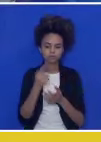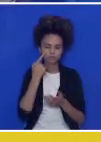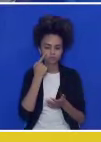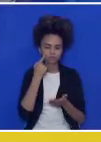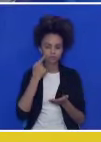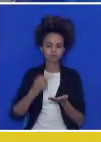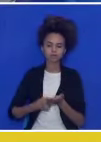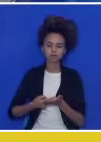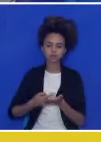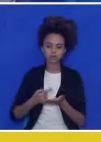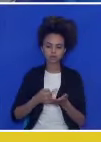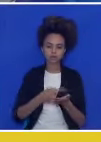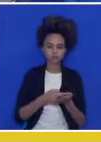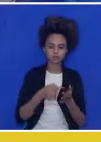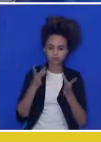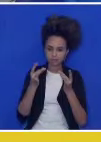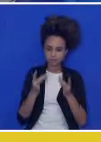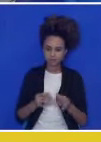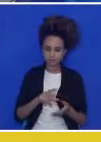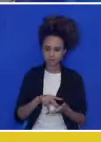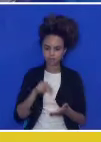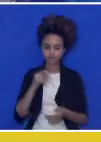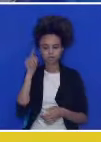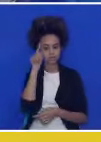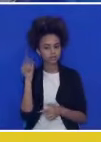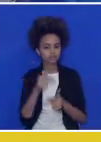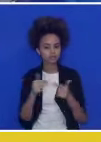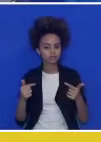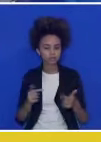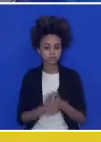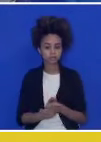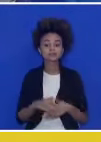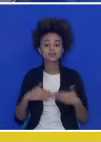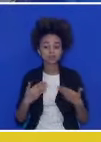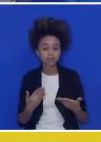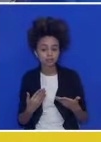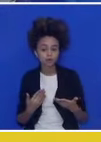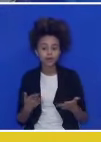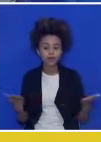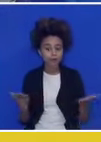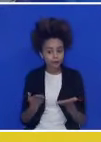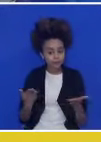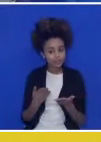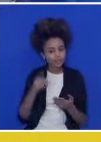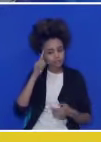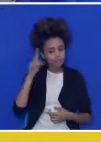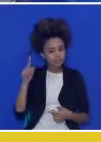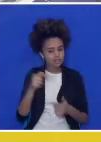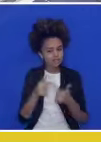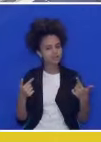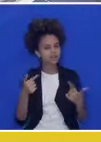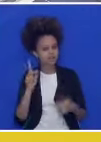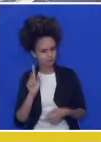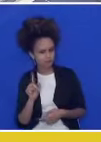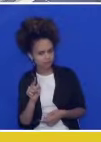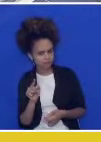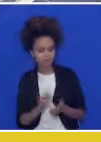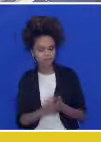conferir, validar cada procedimento desse sorteio do dia de sorte. E aí, será que hoje é o seu dia de sorte? Bolas